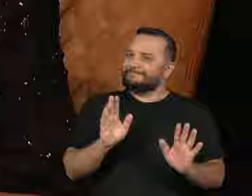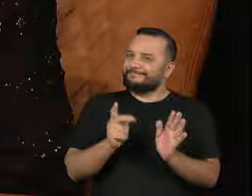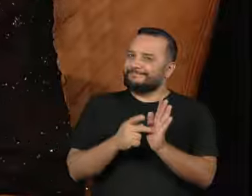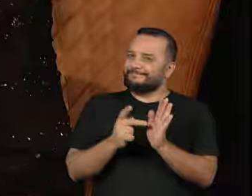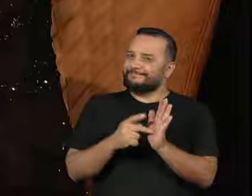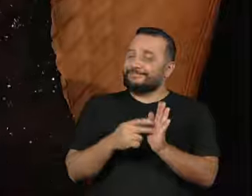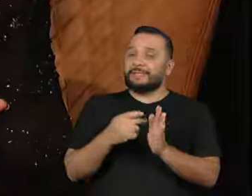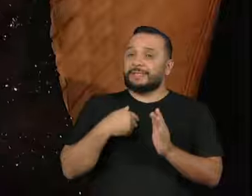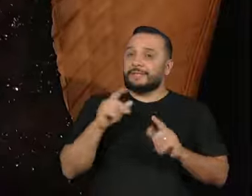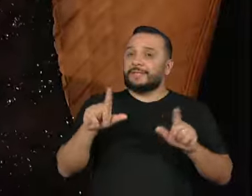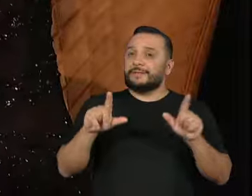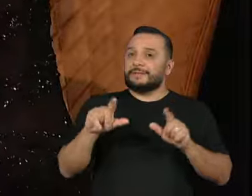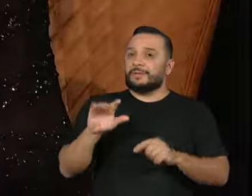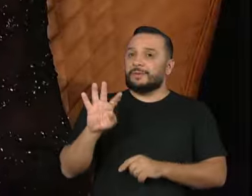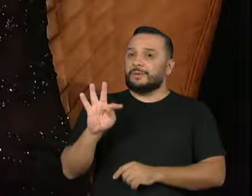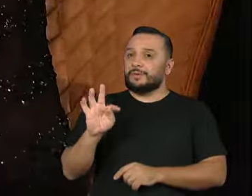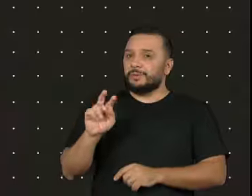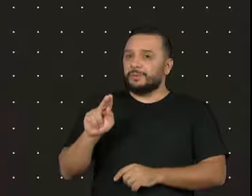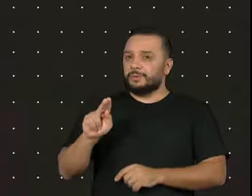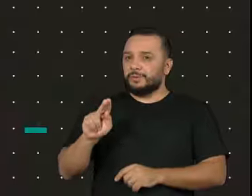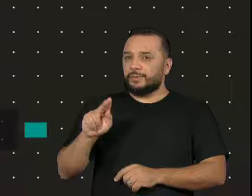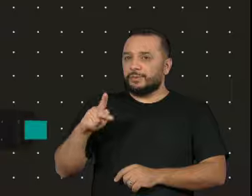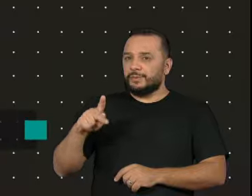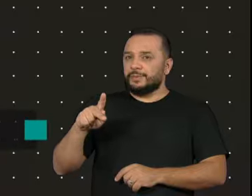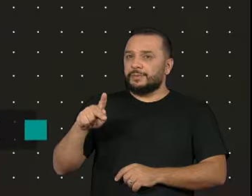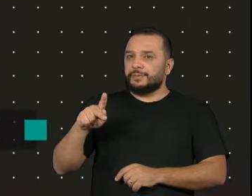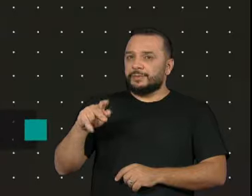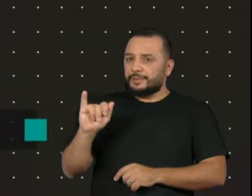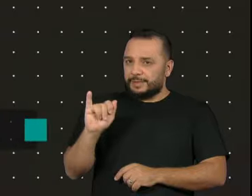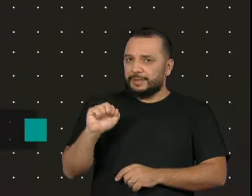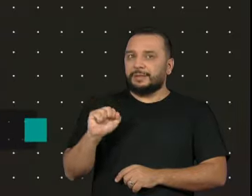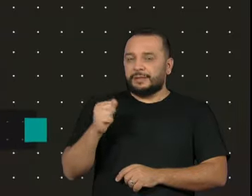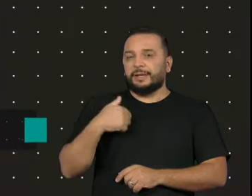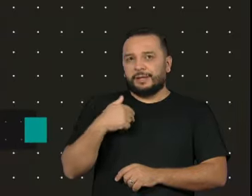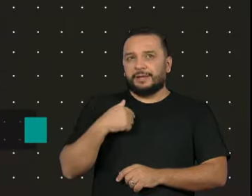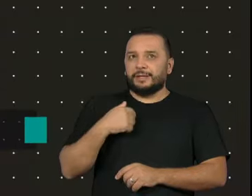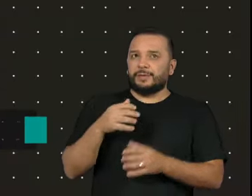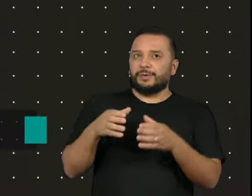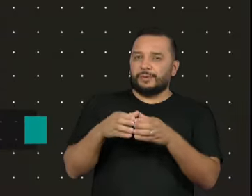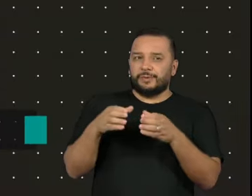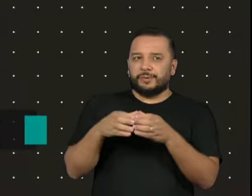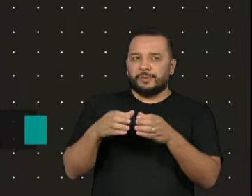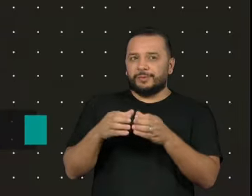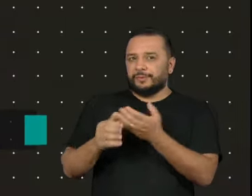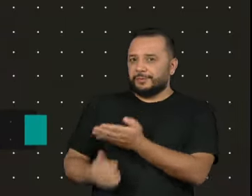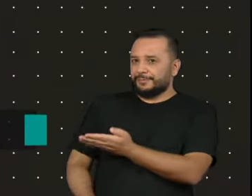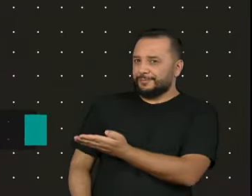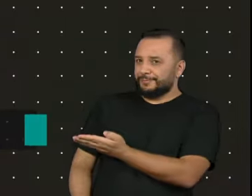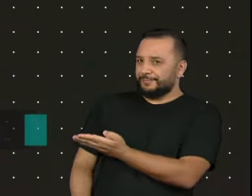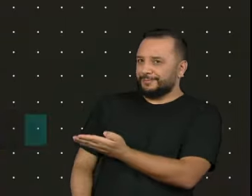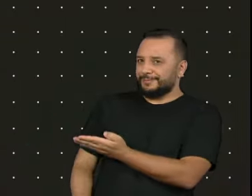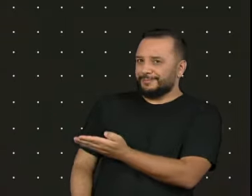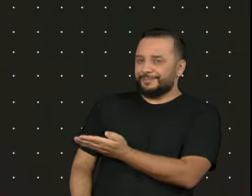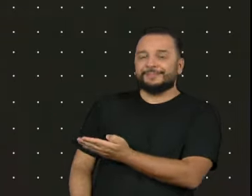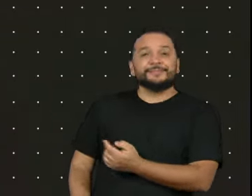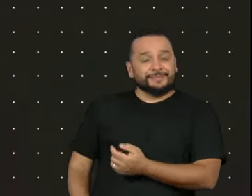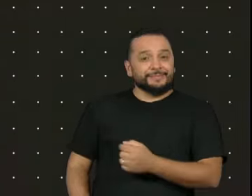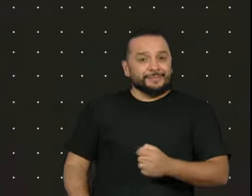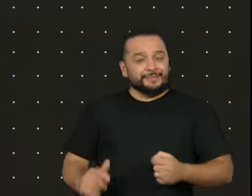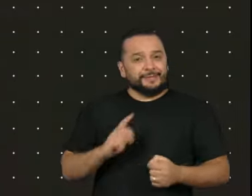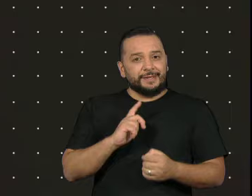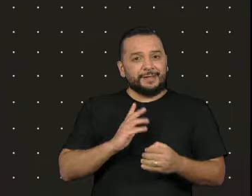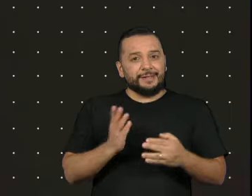era crooner dos Garotos da Lua, né? Ele cantava naquele conjunto, Garotos da Lua. E nos intervalos,